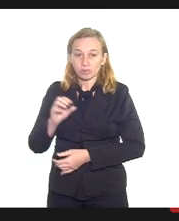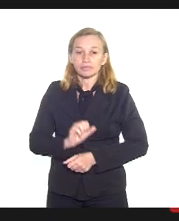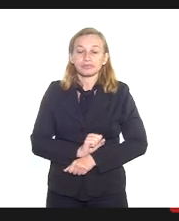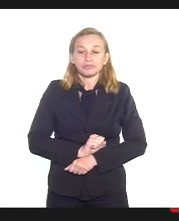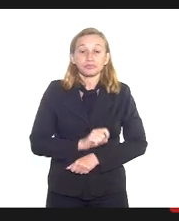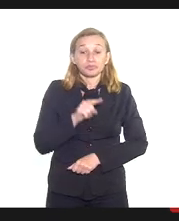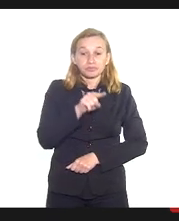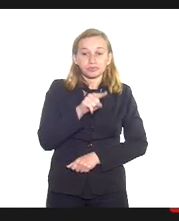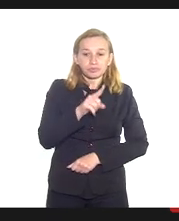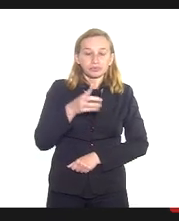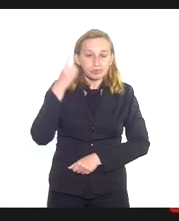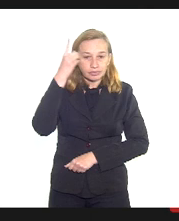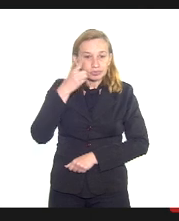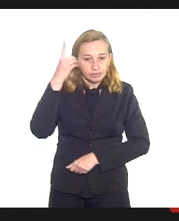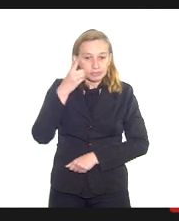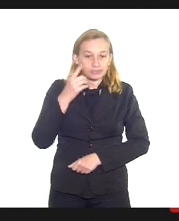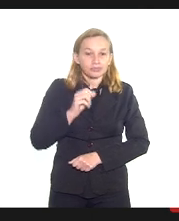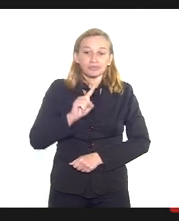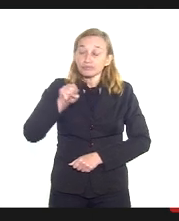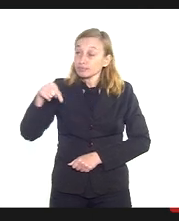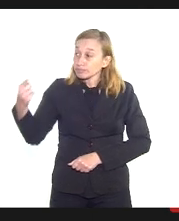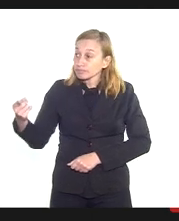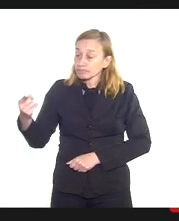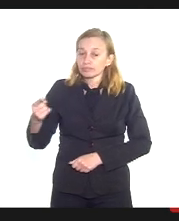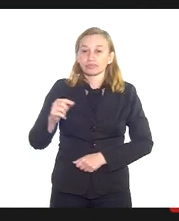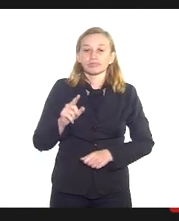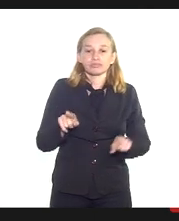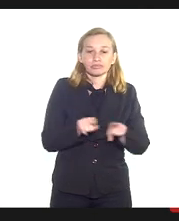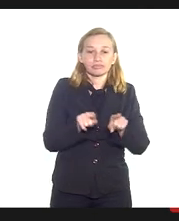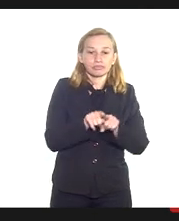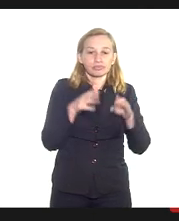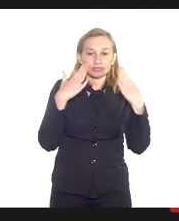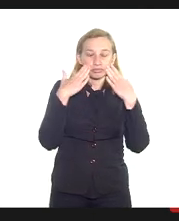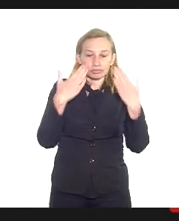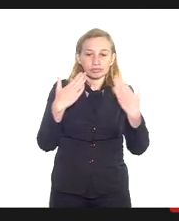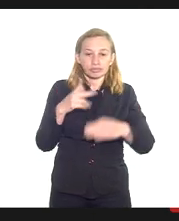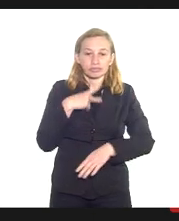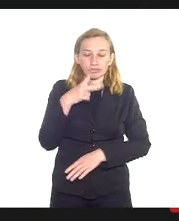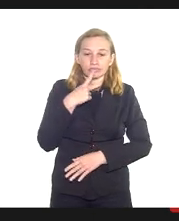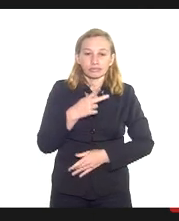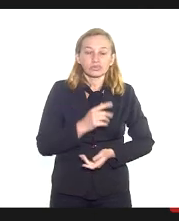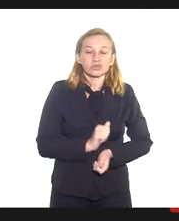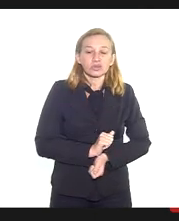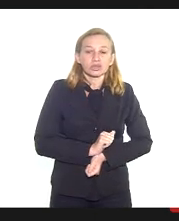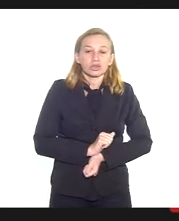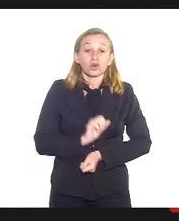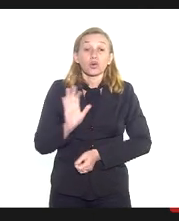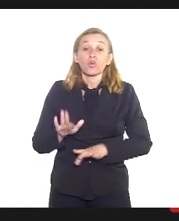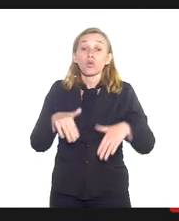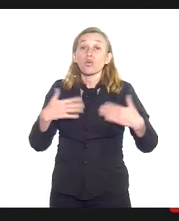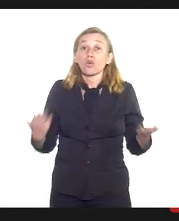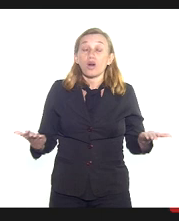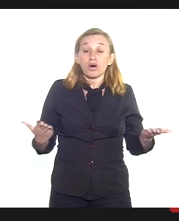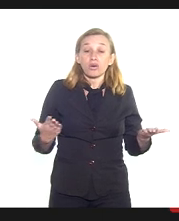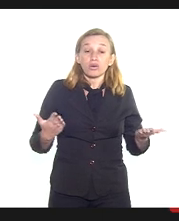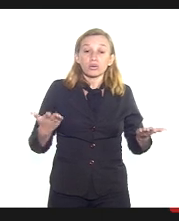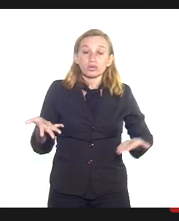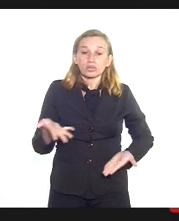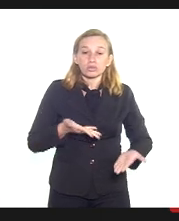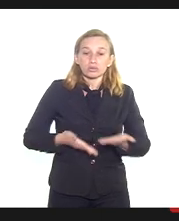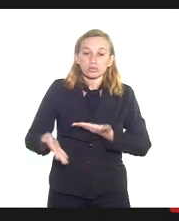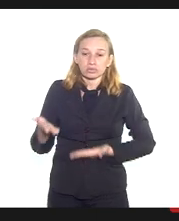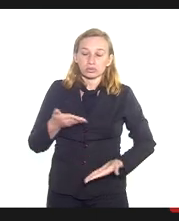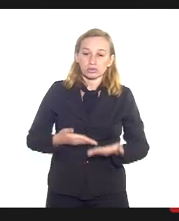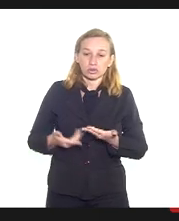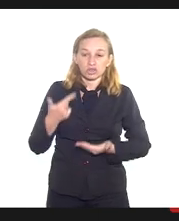Sim. Aqui, senhores deputados, a gente toma um outro rumo na apresentação, né? Dizendo, vamos dizer assim, quais são as colaborações que a gente